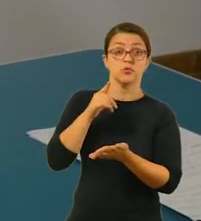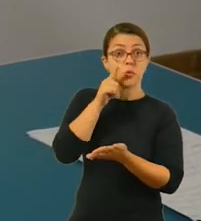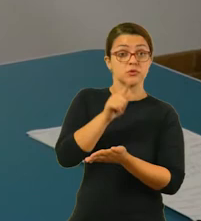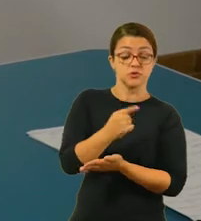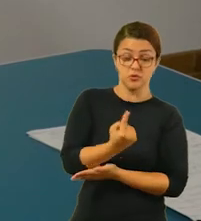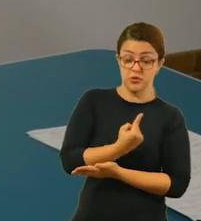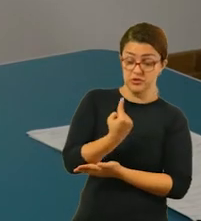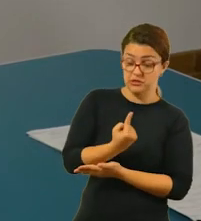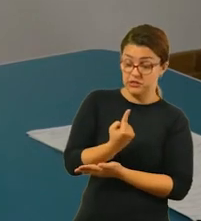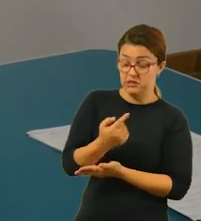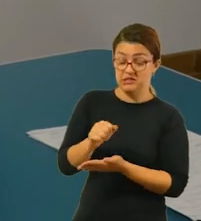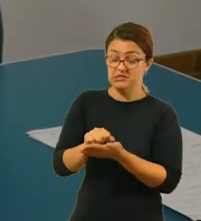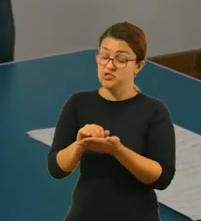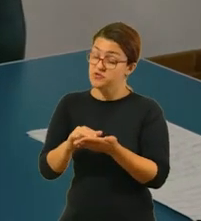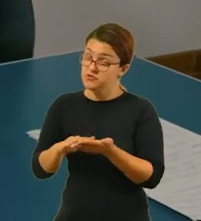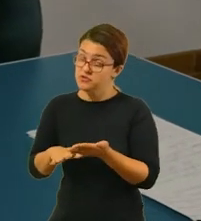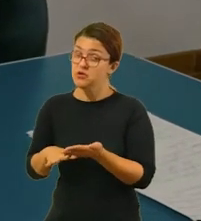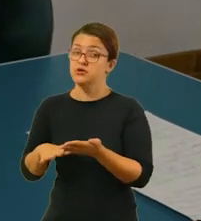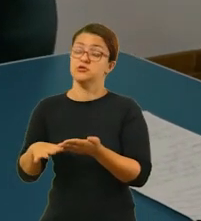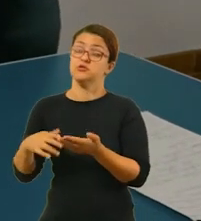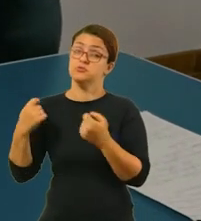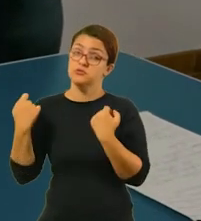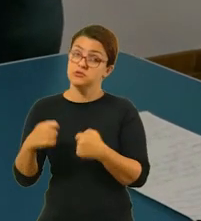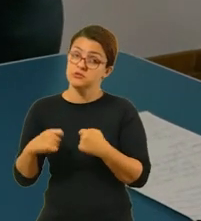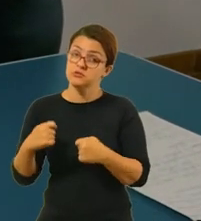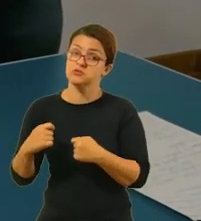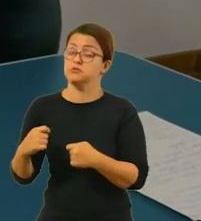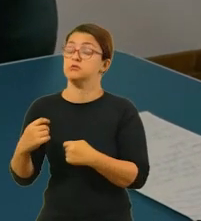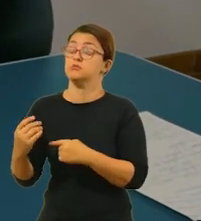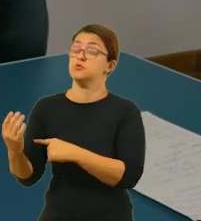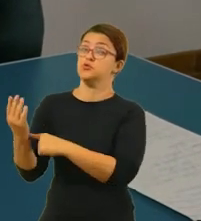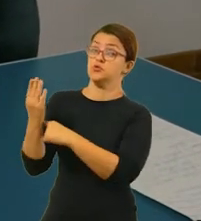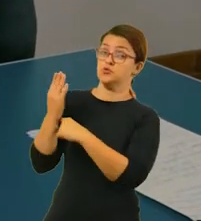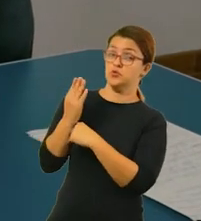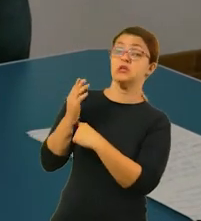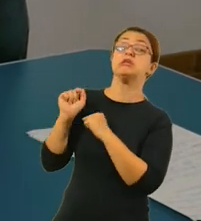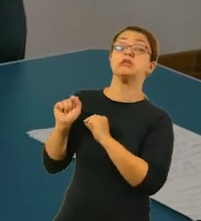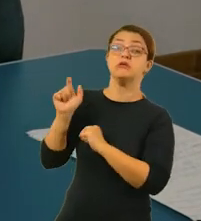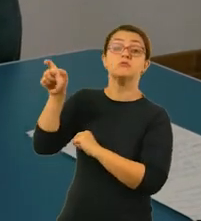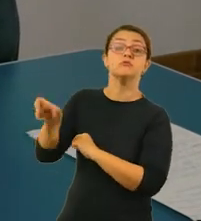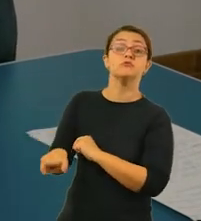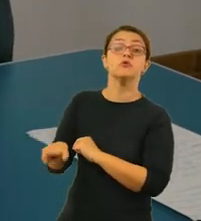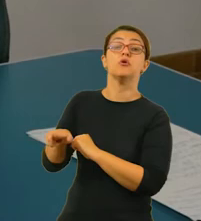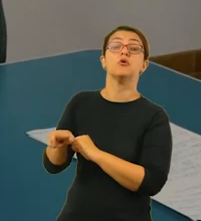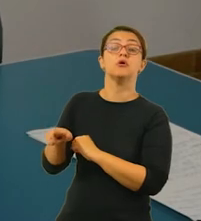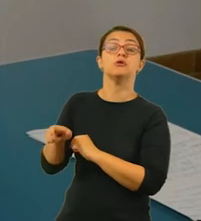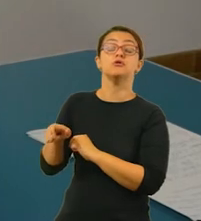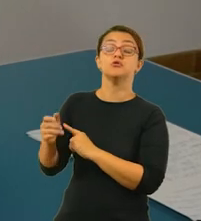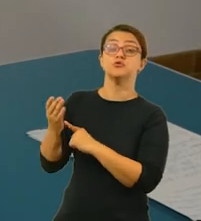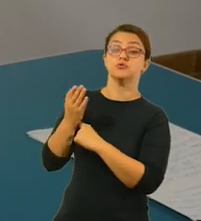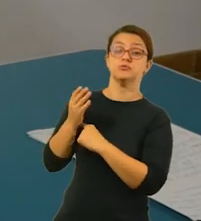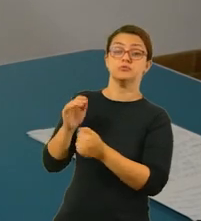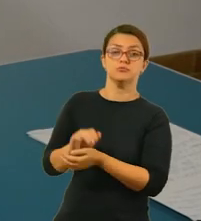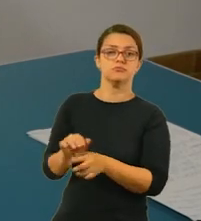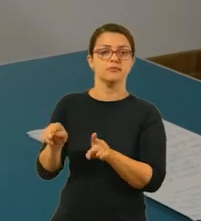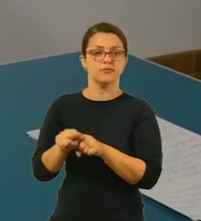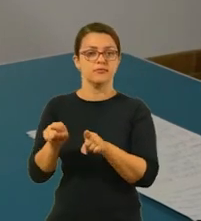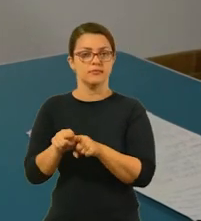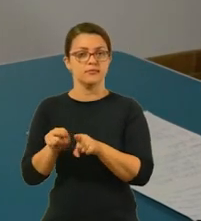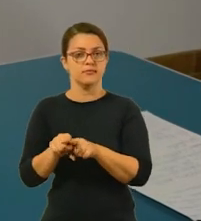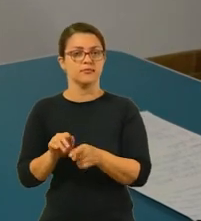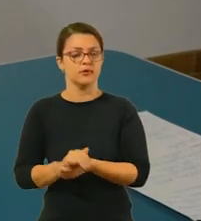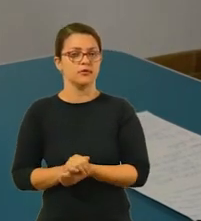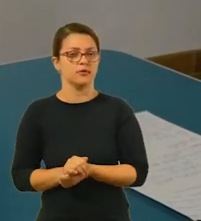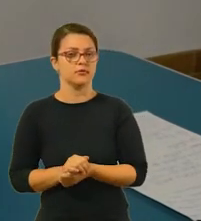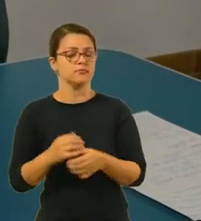consegue fazer sozinho e das atividades que você precisa de ajuda e quem é essa pessoa que auxilia você, tá? Ah, e também, os adultos, em